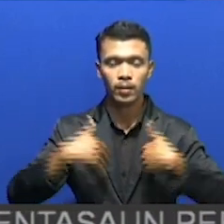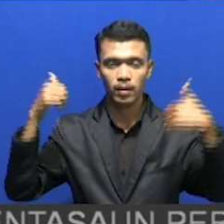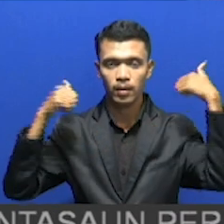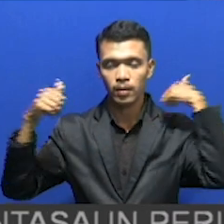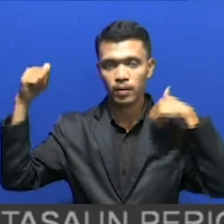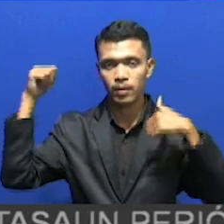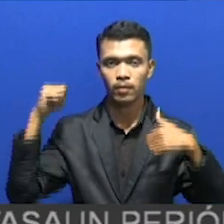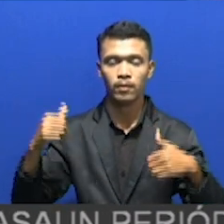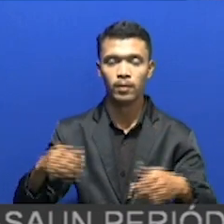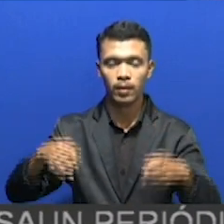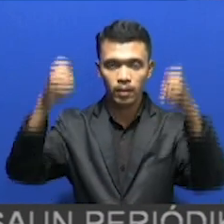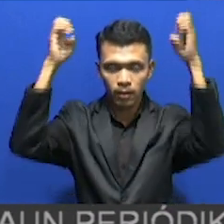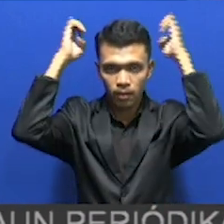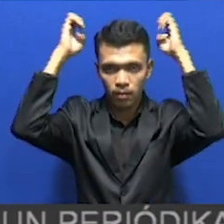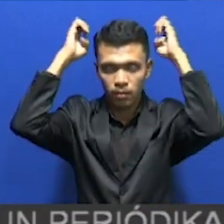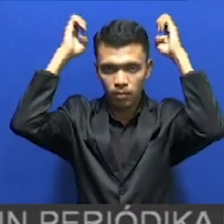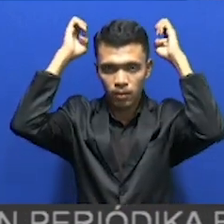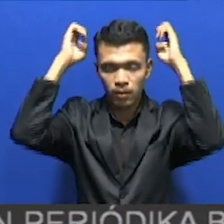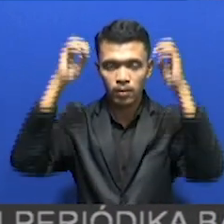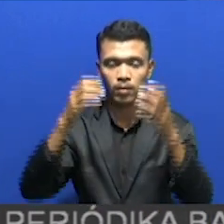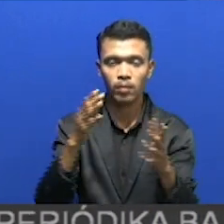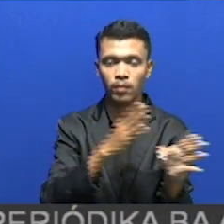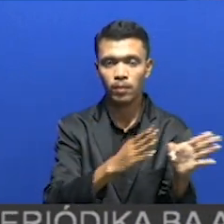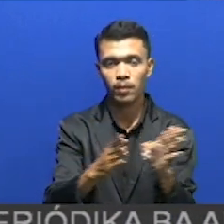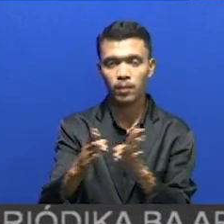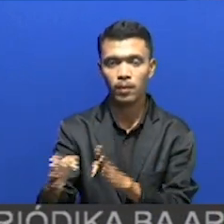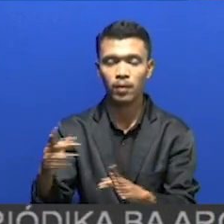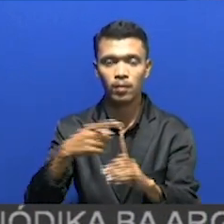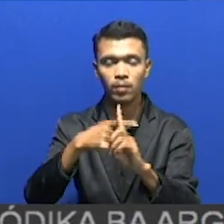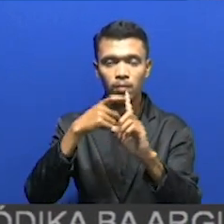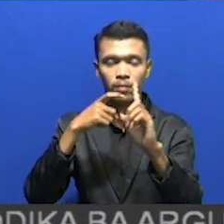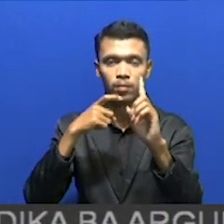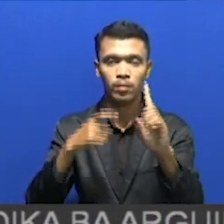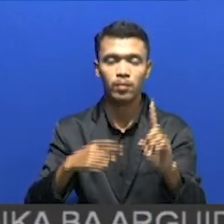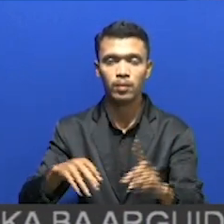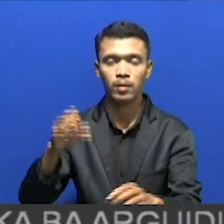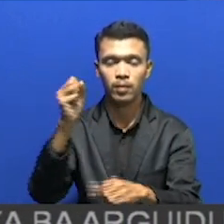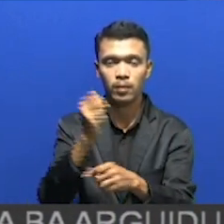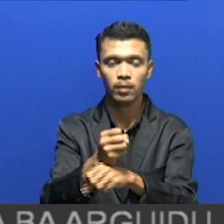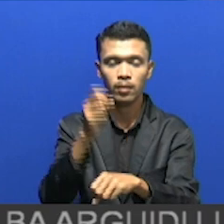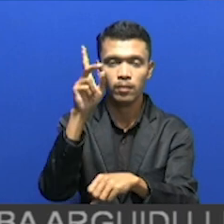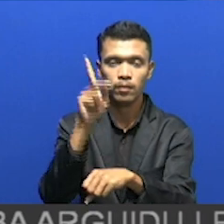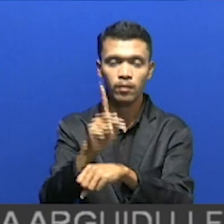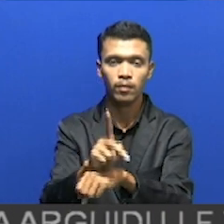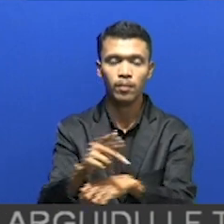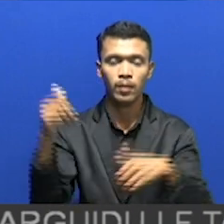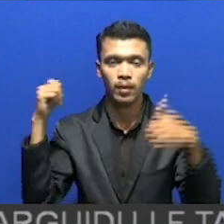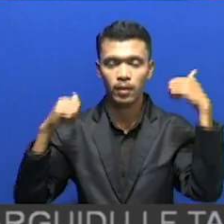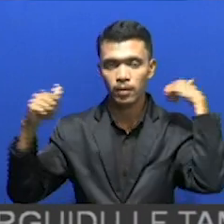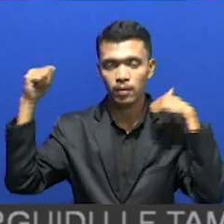feira, carreira na educação. Neve maca organiza o si se fope. Atividade